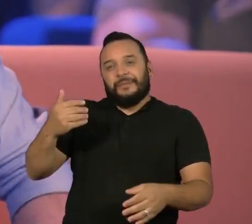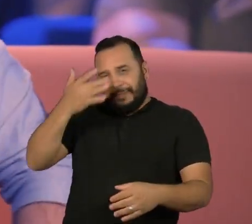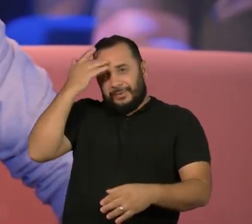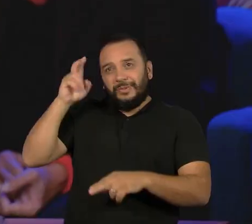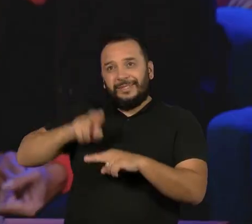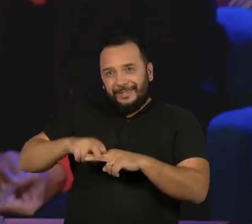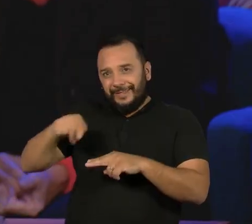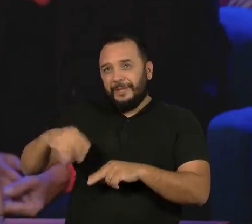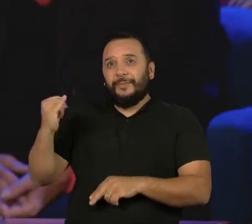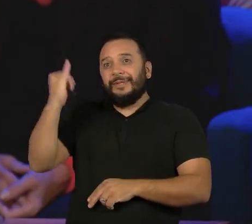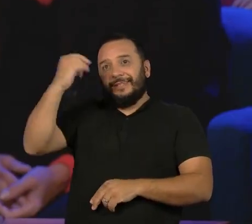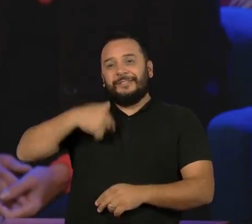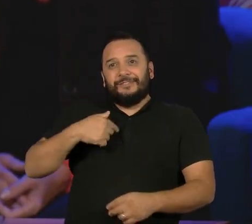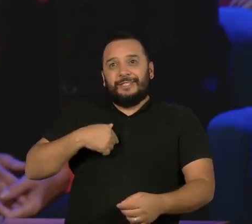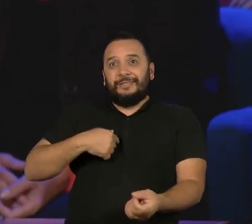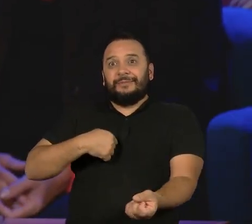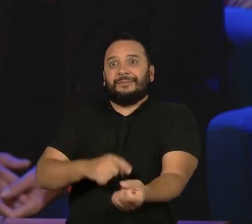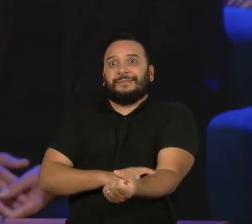né? passou. É. Eu tô até aqui